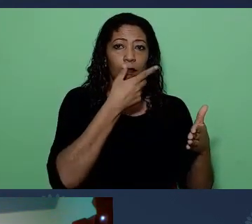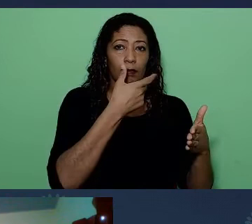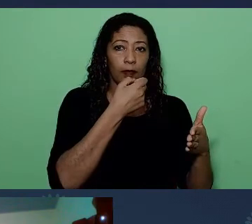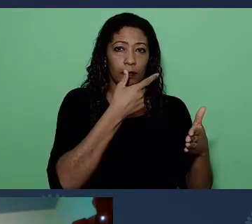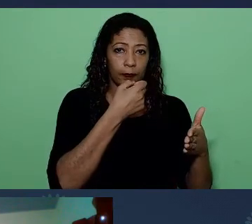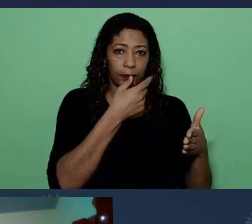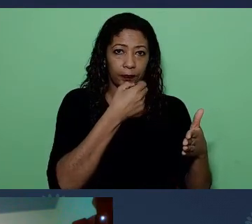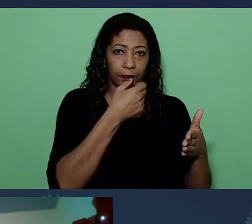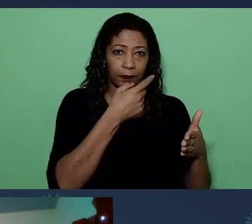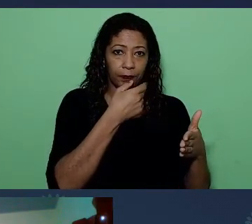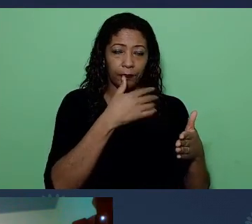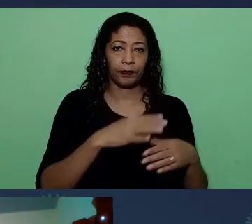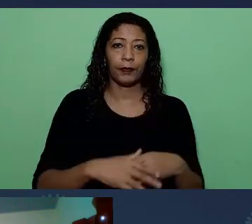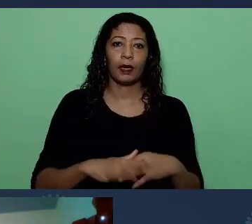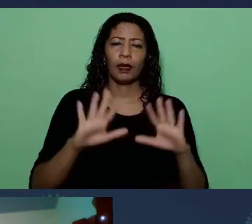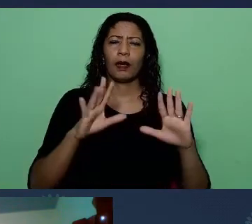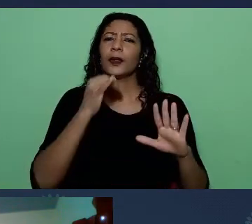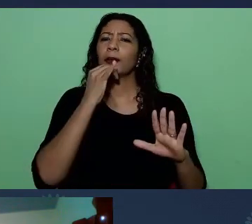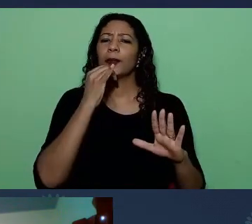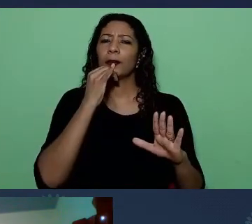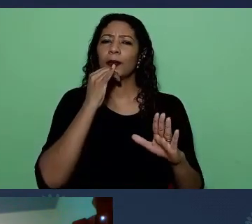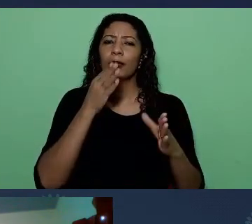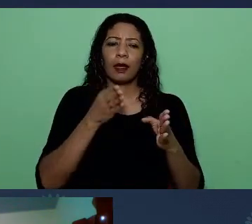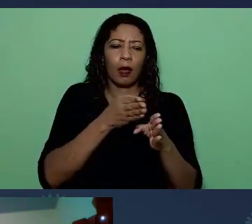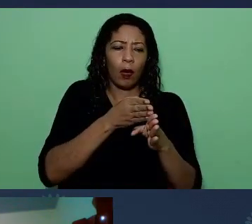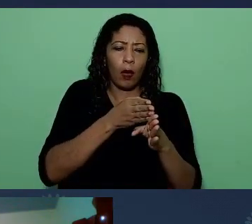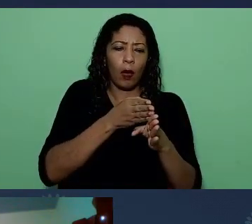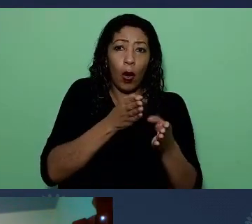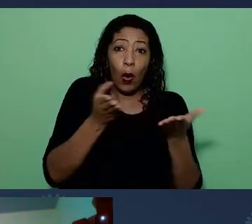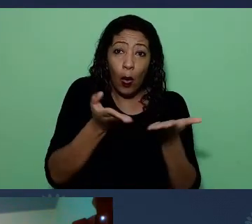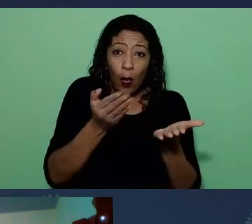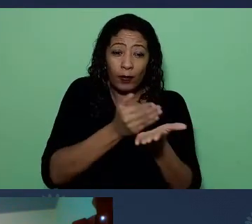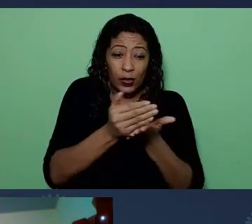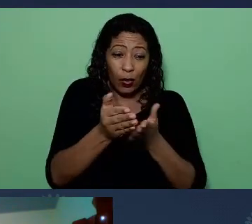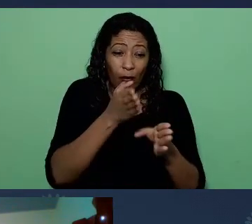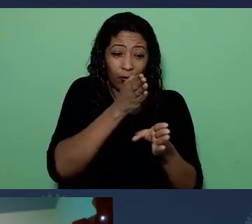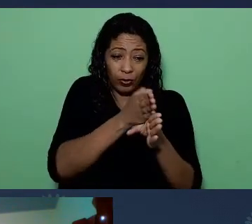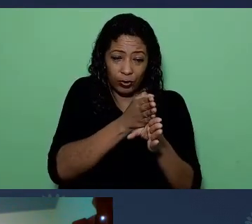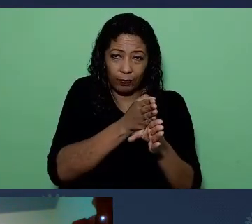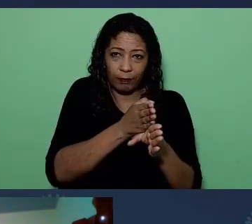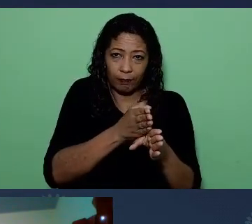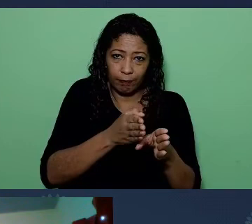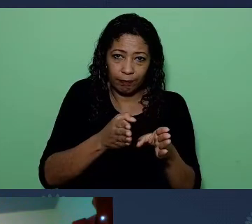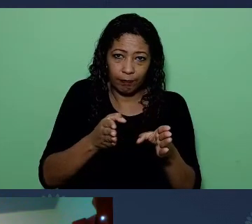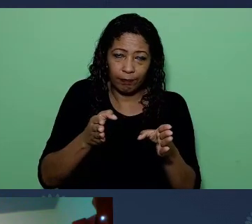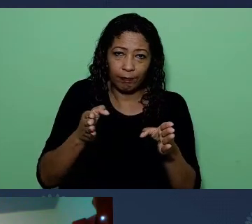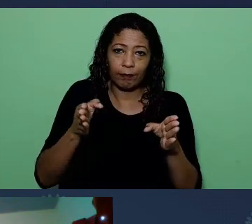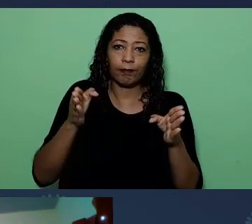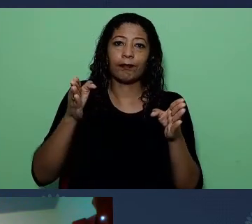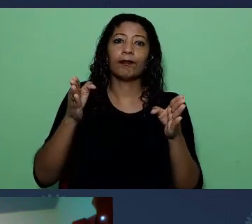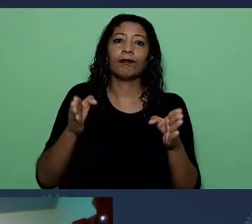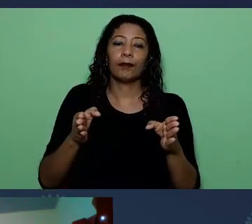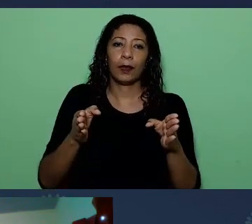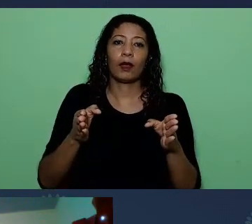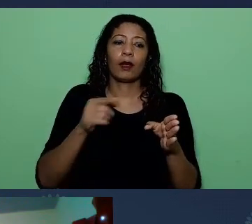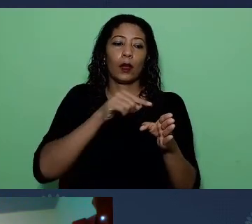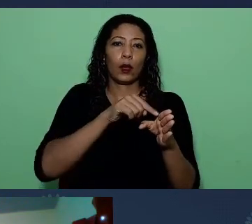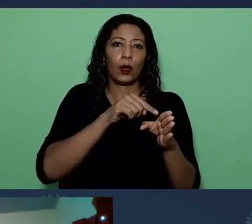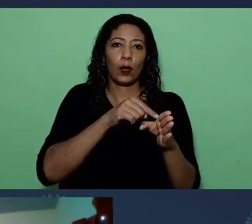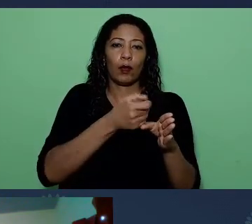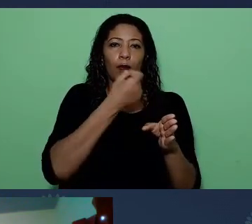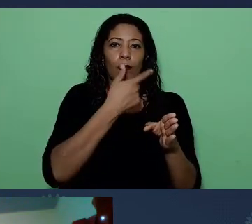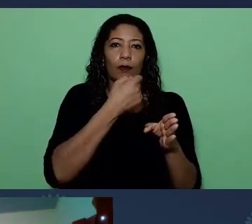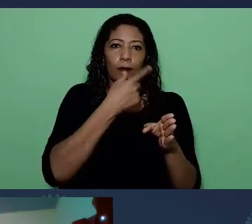vamos considerar que hoje é o tempo zero do início do tratamento da sua sobrinha, estritamente do ponto de vista